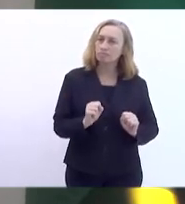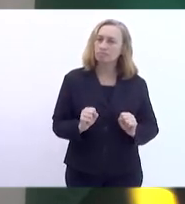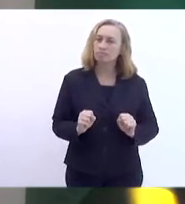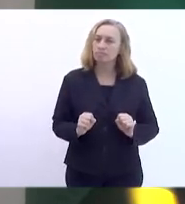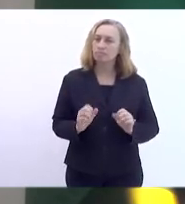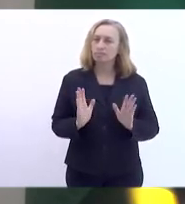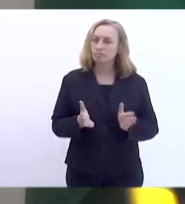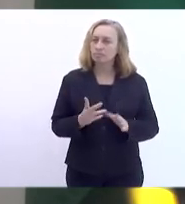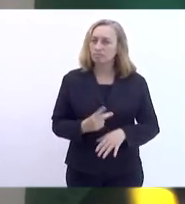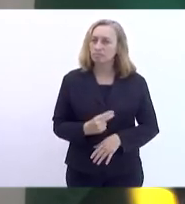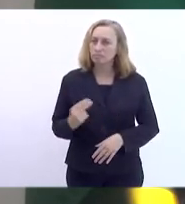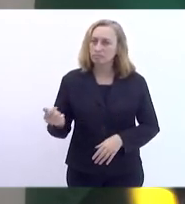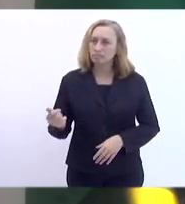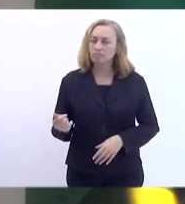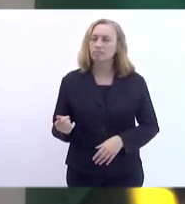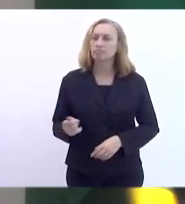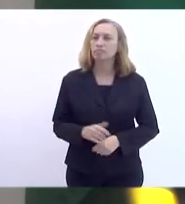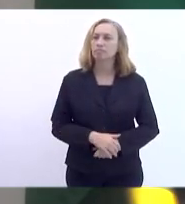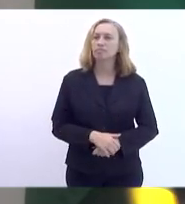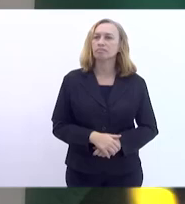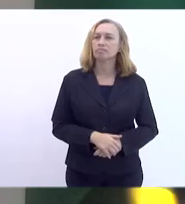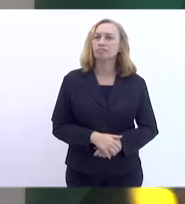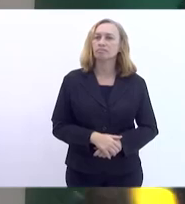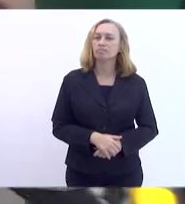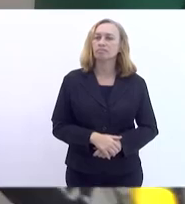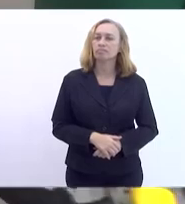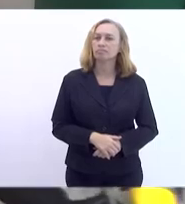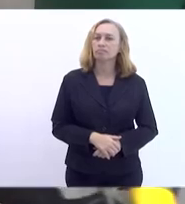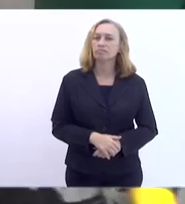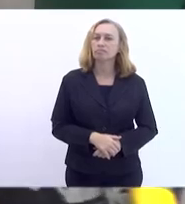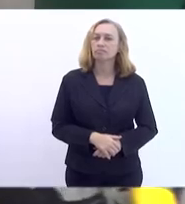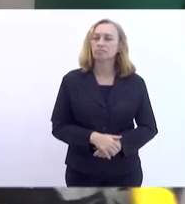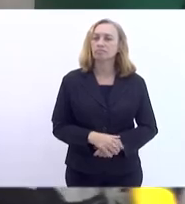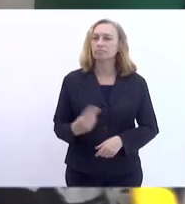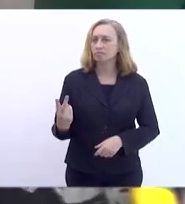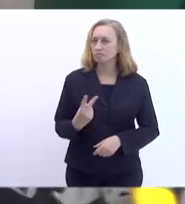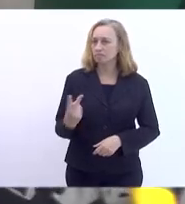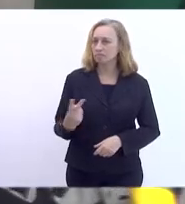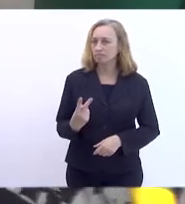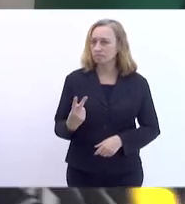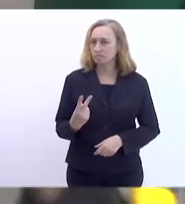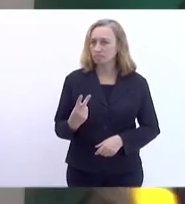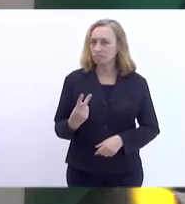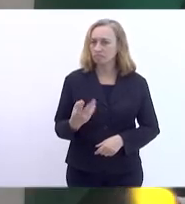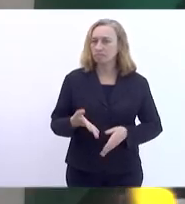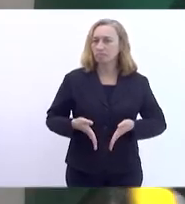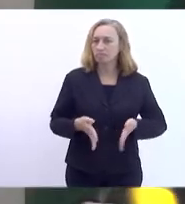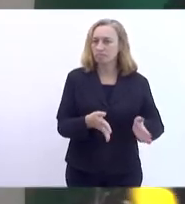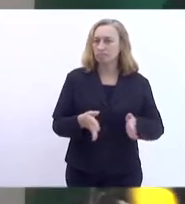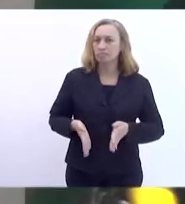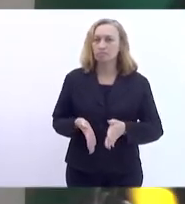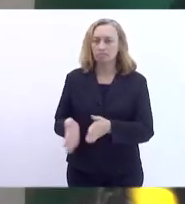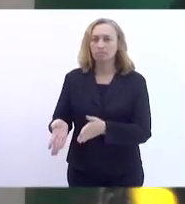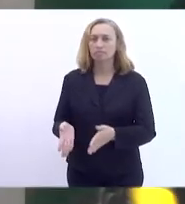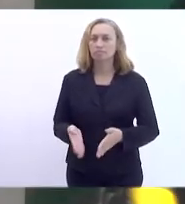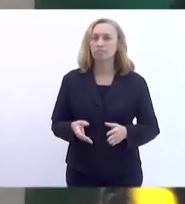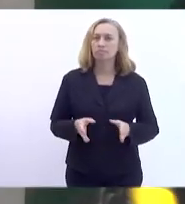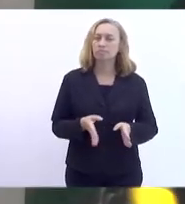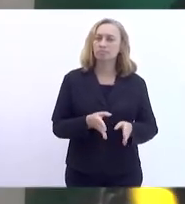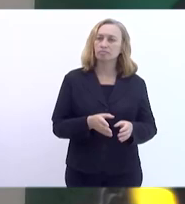daqui hoje essa essa essas datas nessas essas duas direcionamento para os dois casos